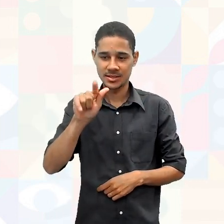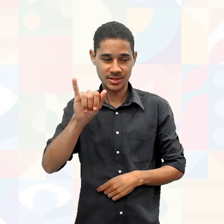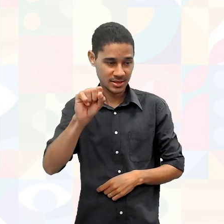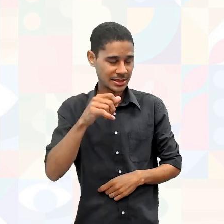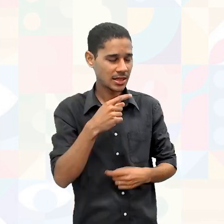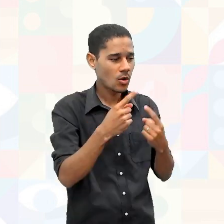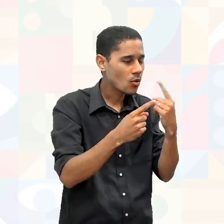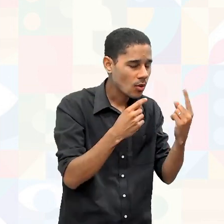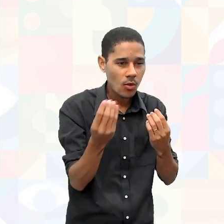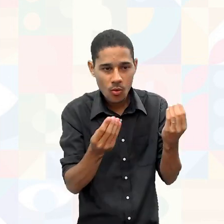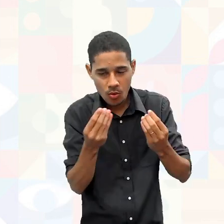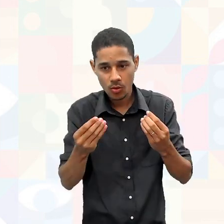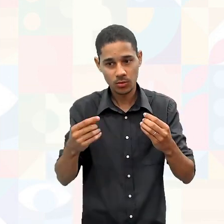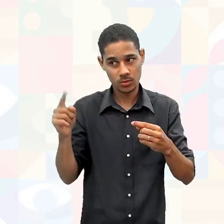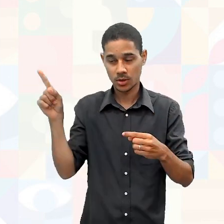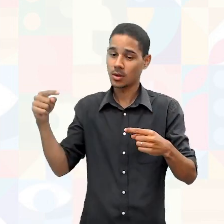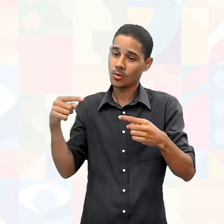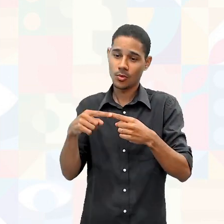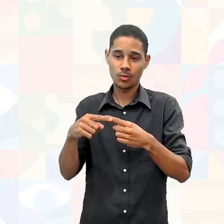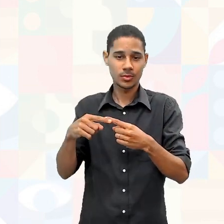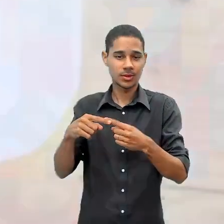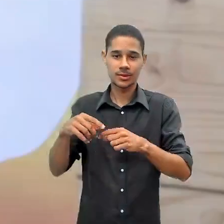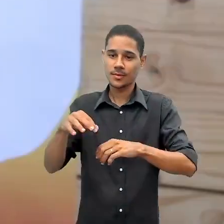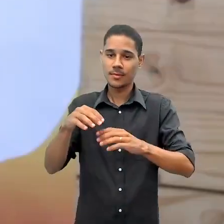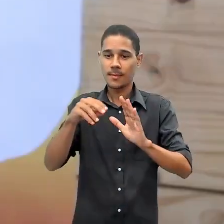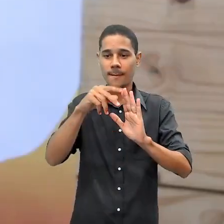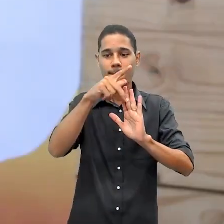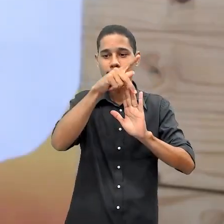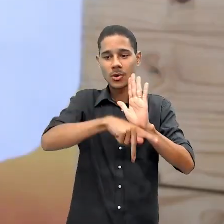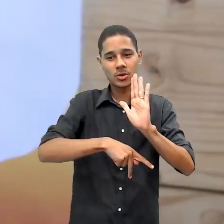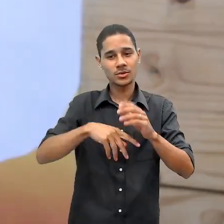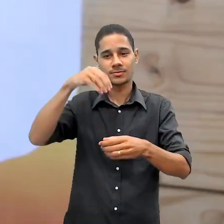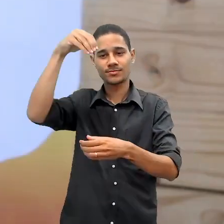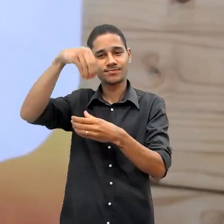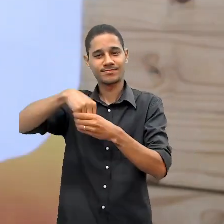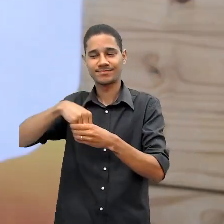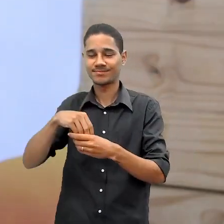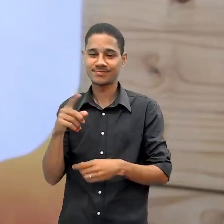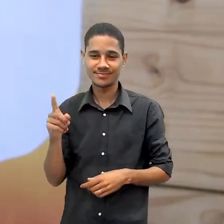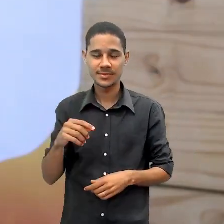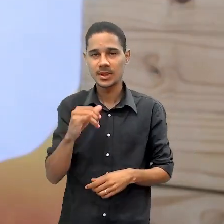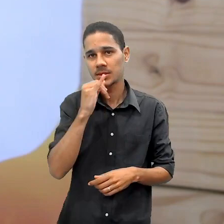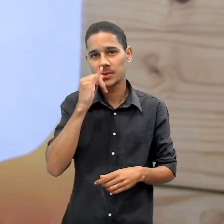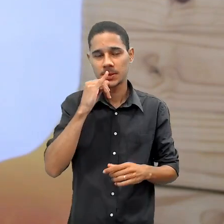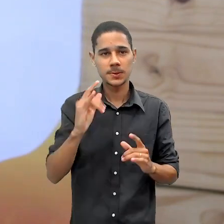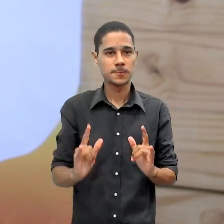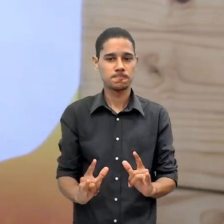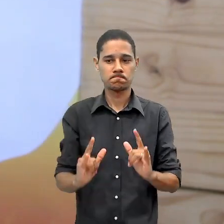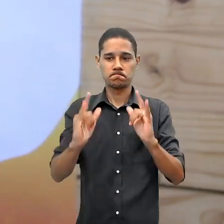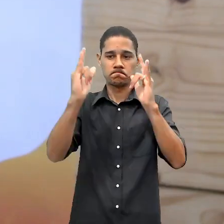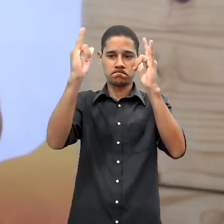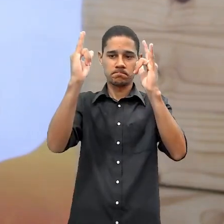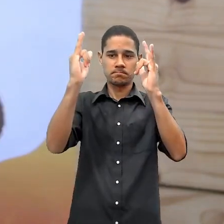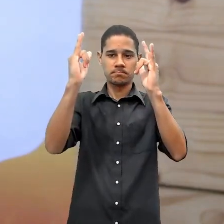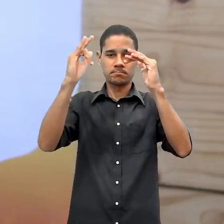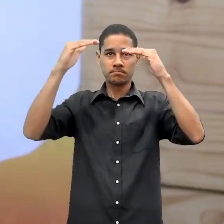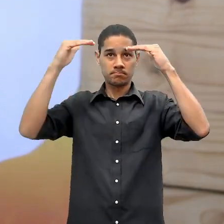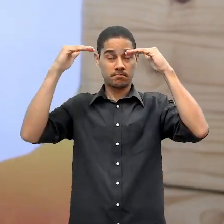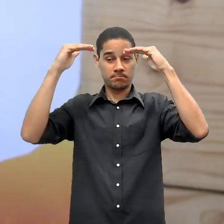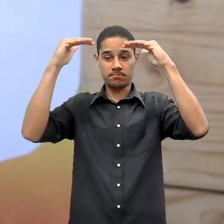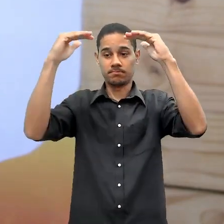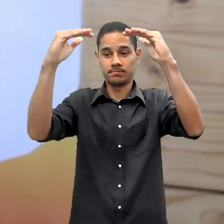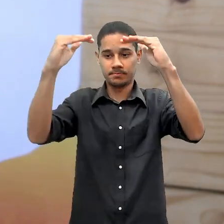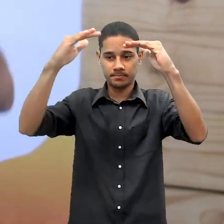do projeto de interiores, né? Por exemplo, você está trabalhando com um apartamento que é uma